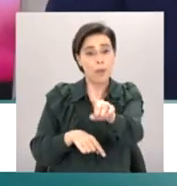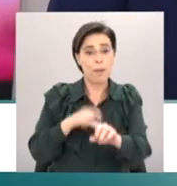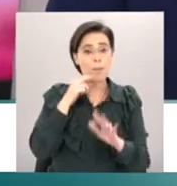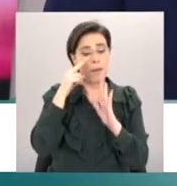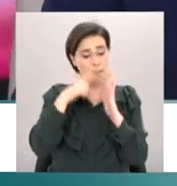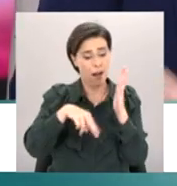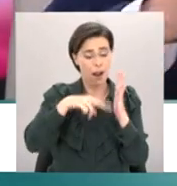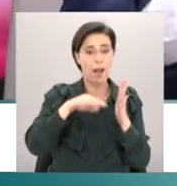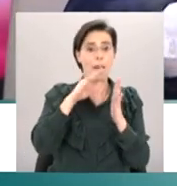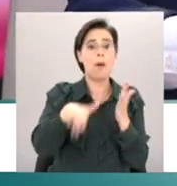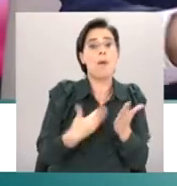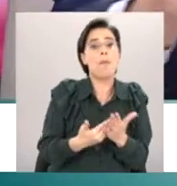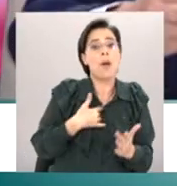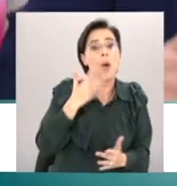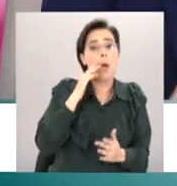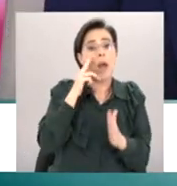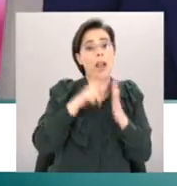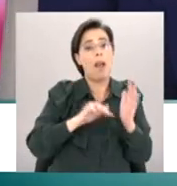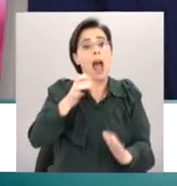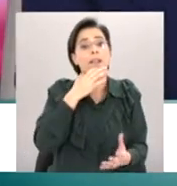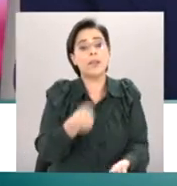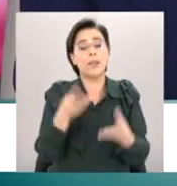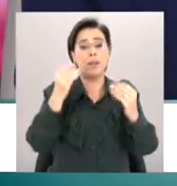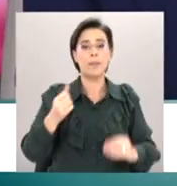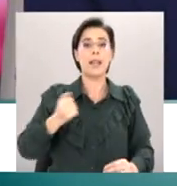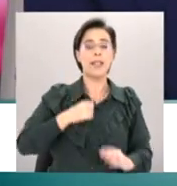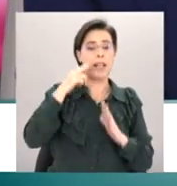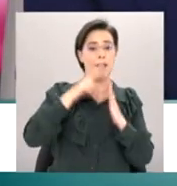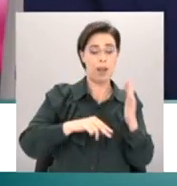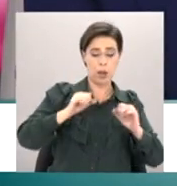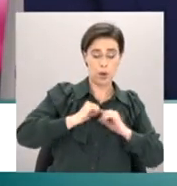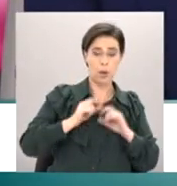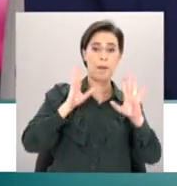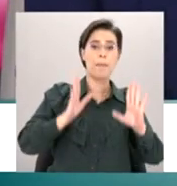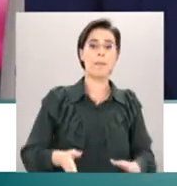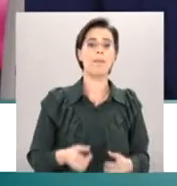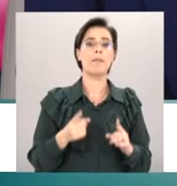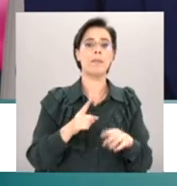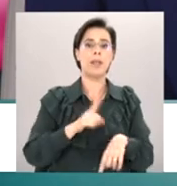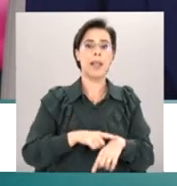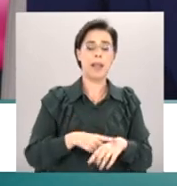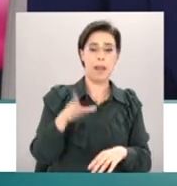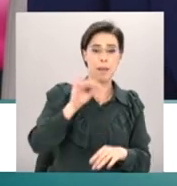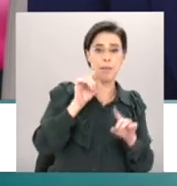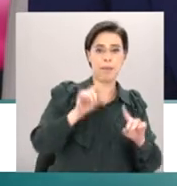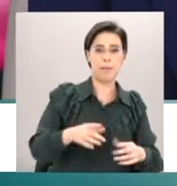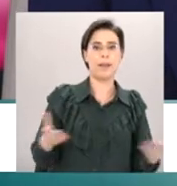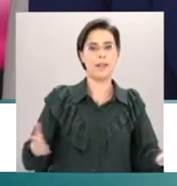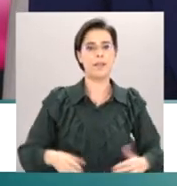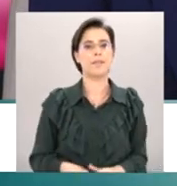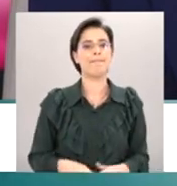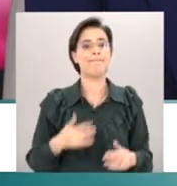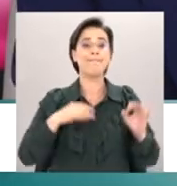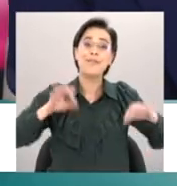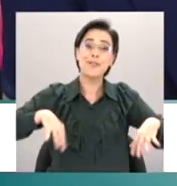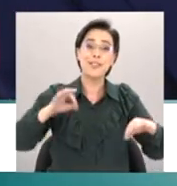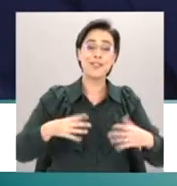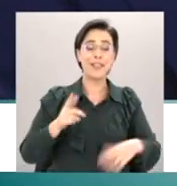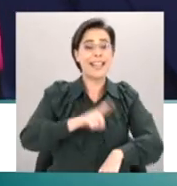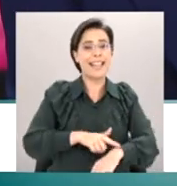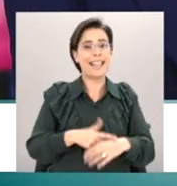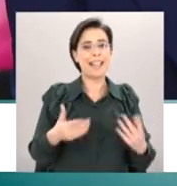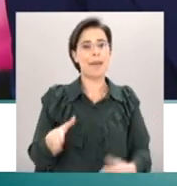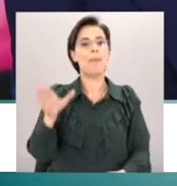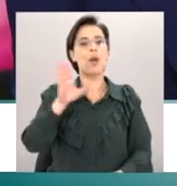talvez em controlar as propostas não senta ele não sabes ler ao nosso Mas pra que ter um bocadinho terá Mourinho mais tempo seguir ao fim do nosso